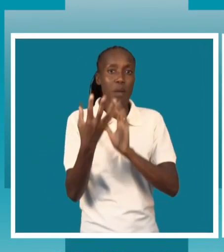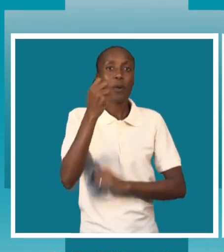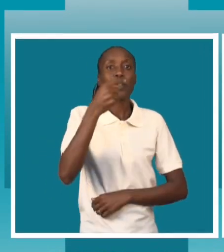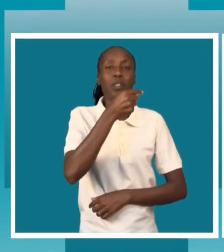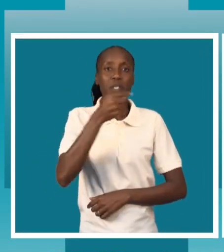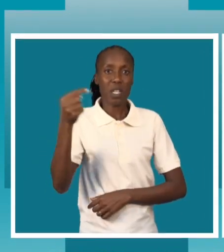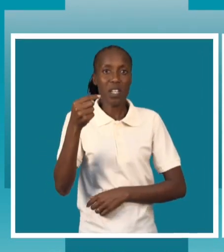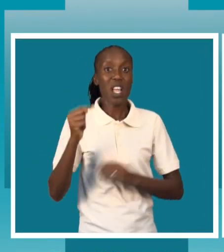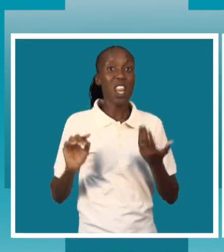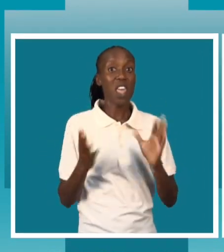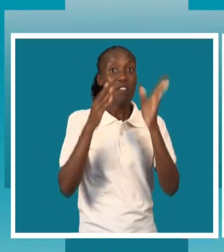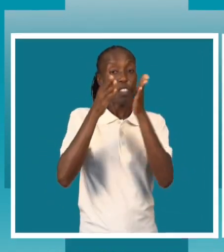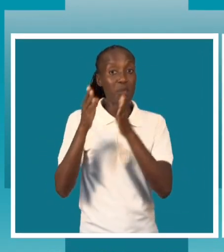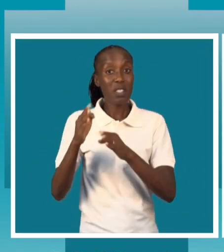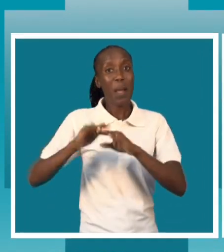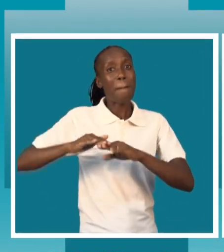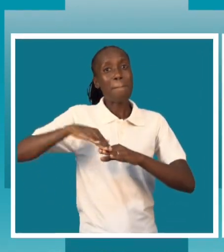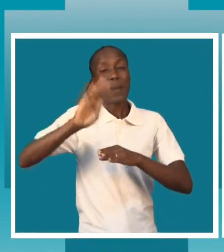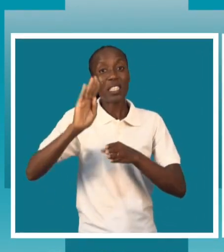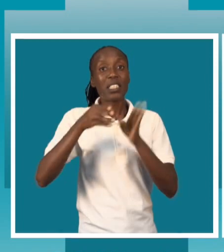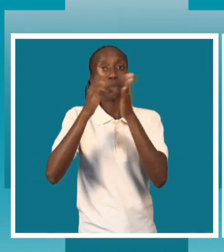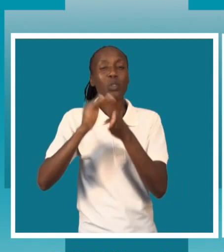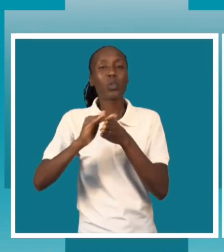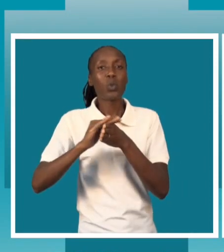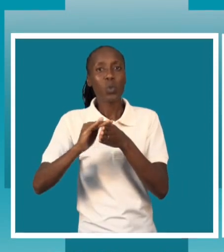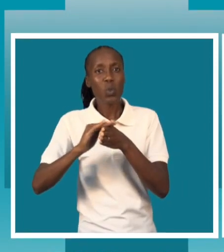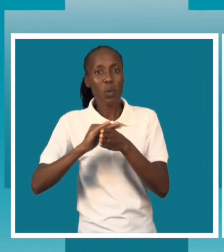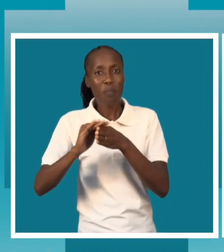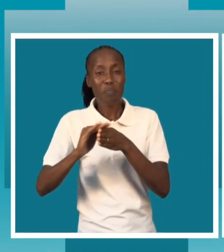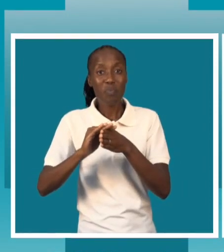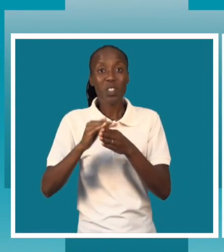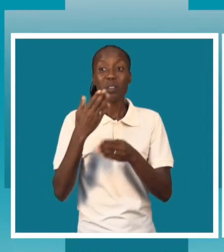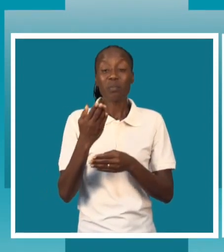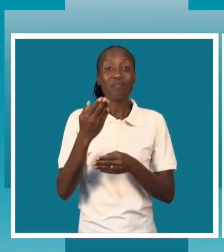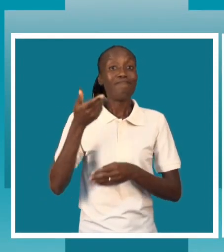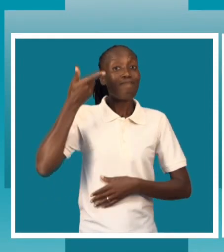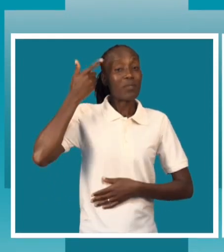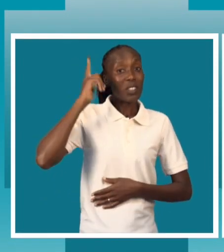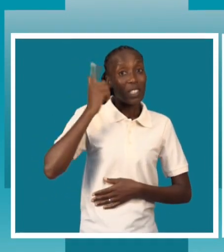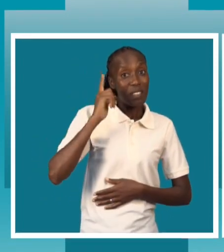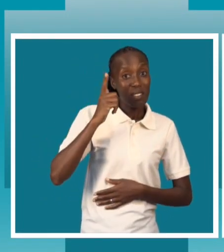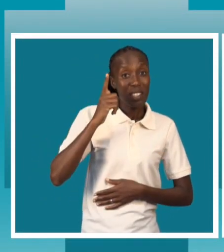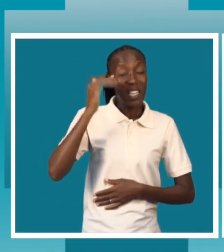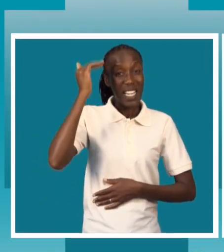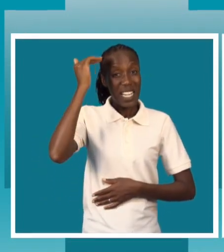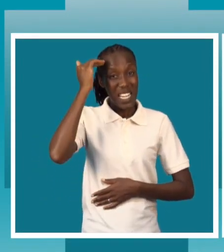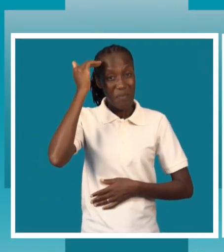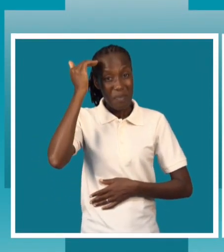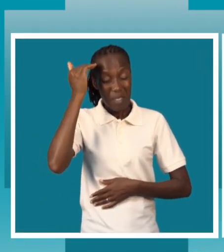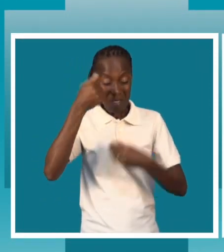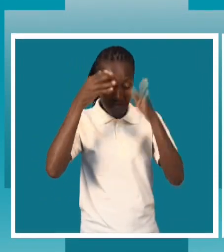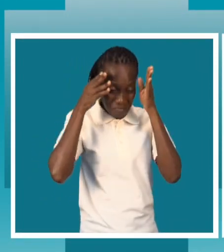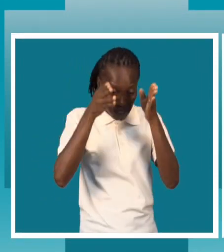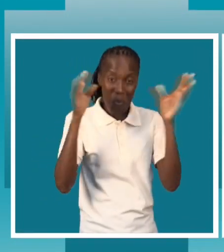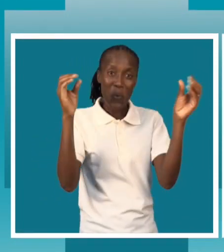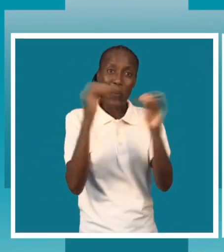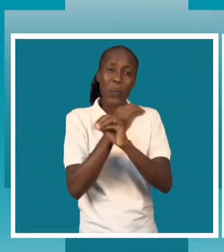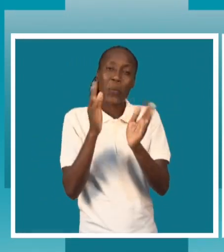pessoas. E é mais intenso nos usuários compulsivos de dispositivos móveis. Tura de cabeça, falta de concentração,